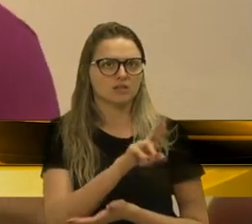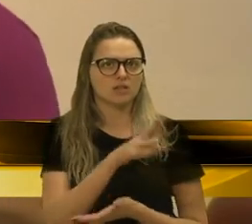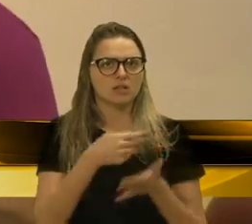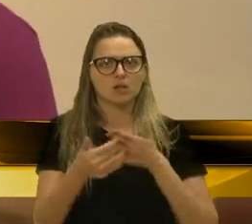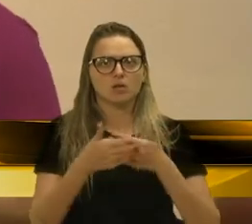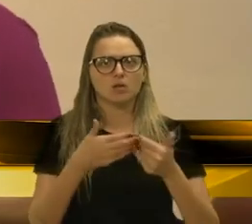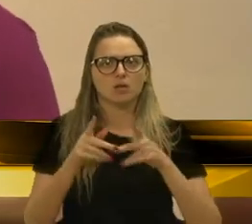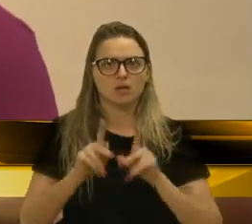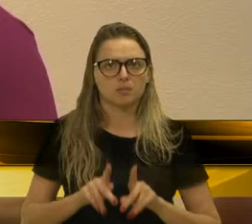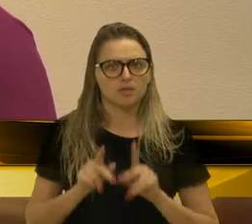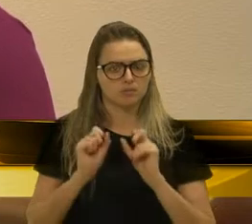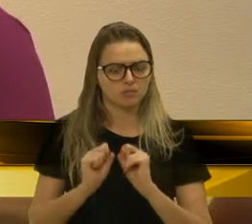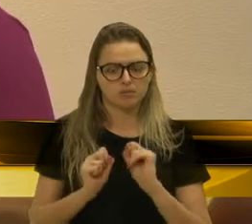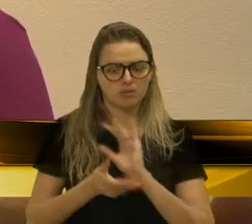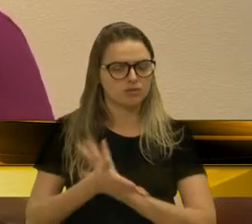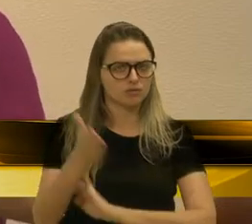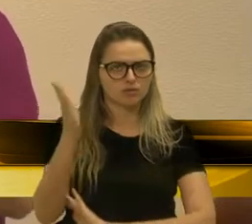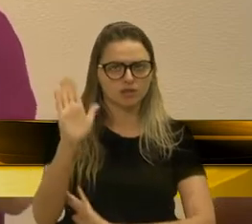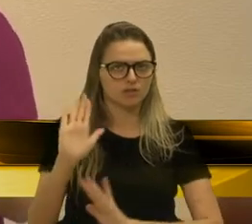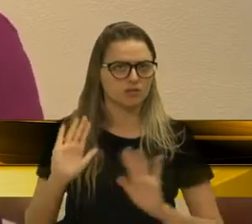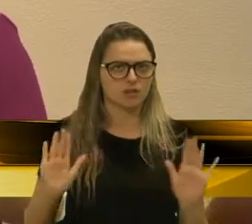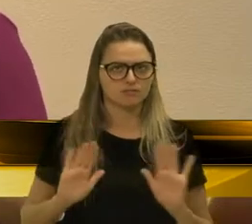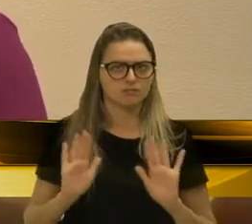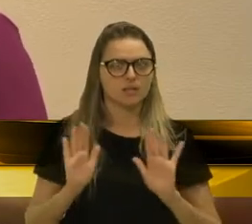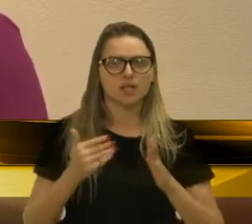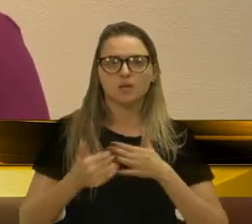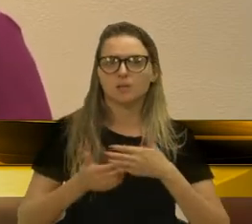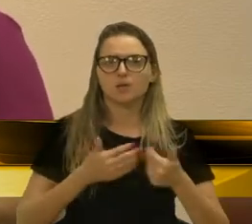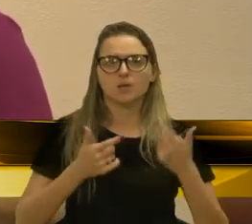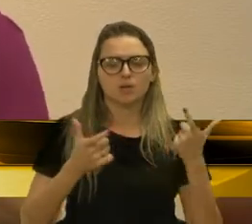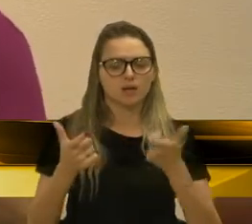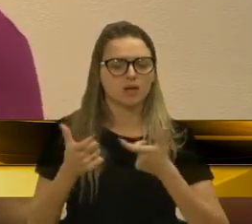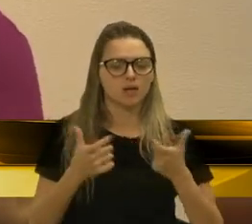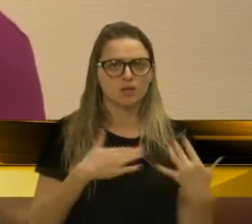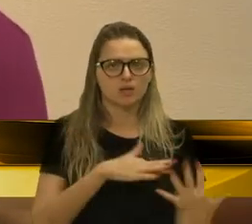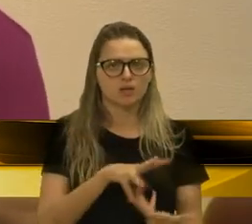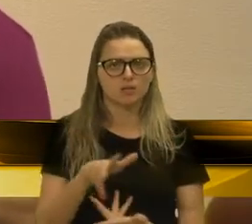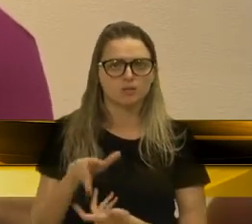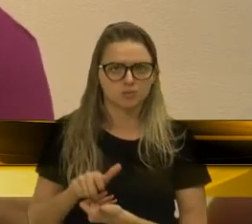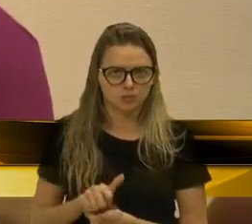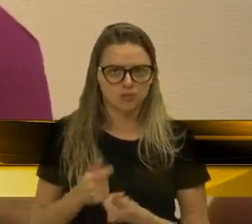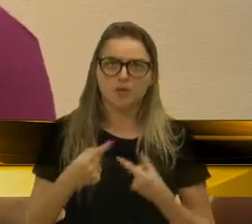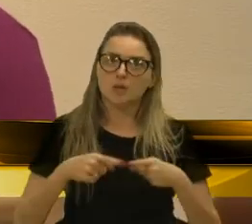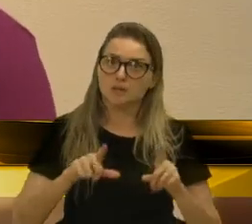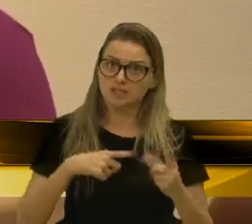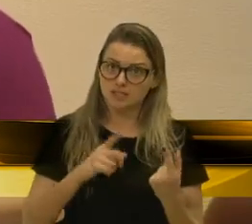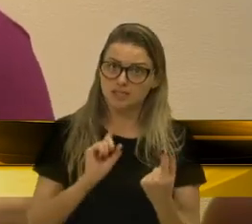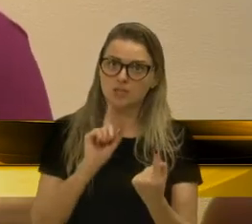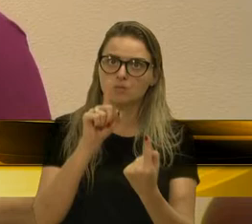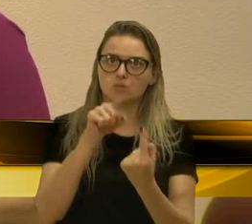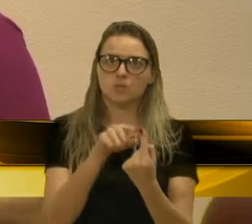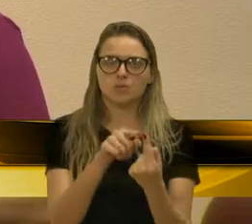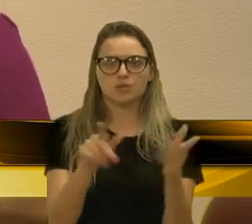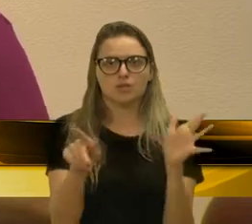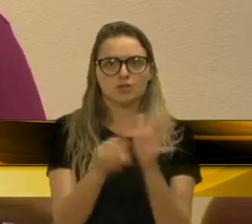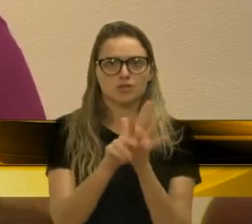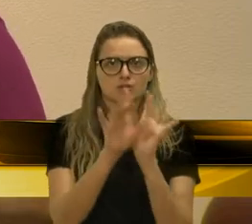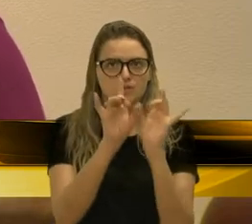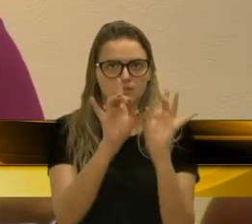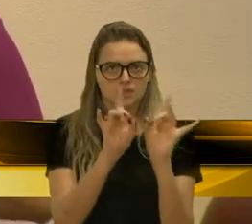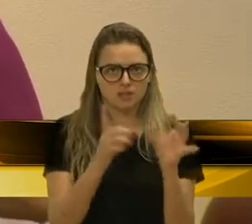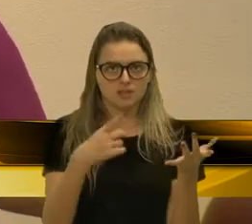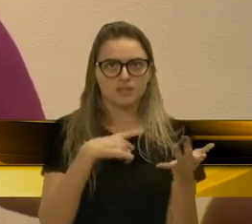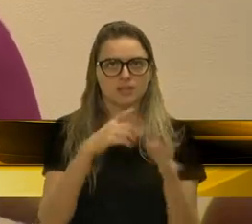autoridade pública viajar para qualquer lugar do mundo, desde que haja uma finalidade bem específica para isso e que